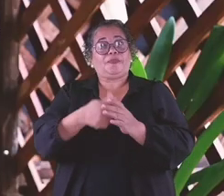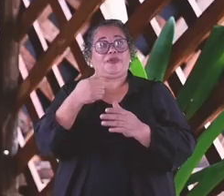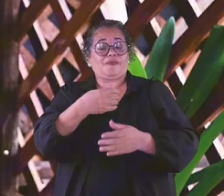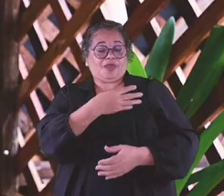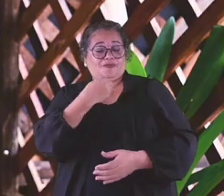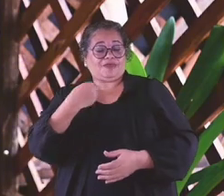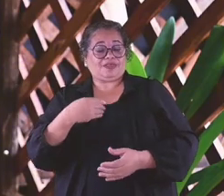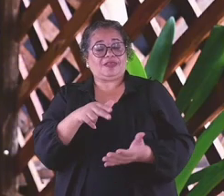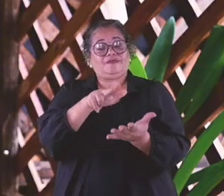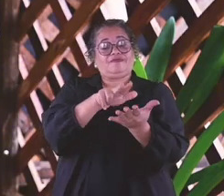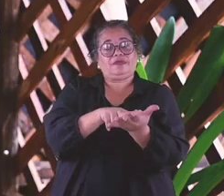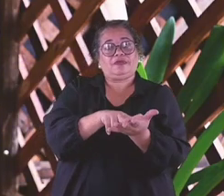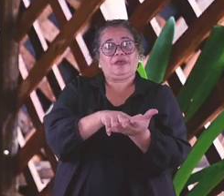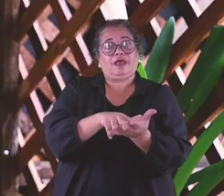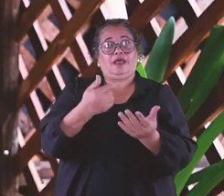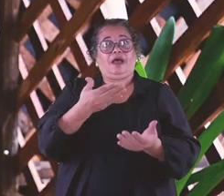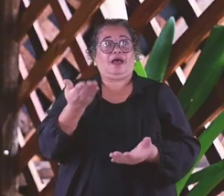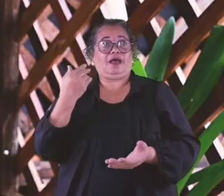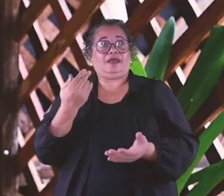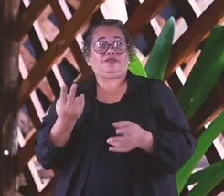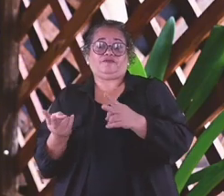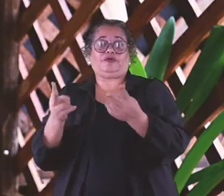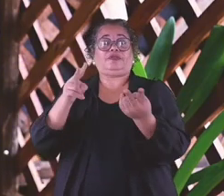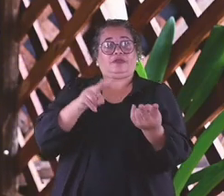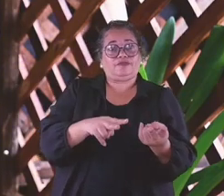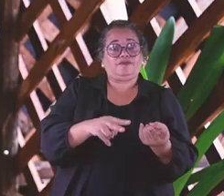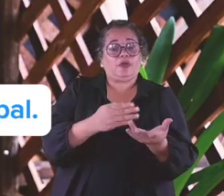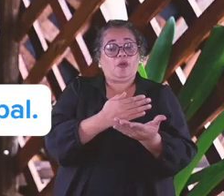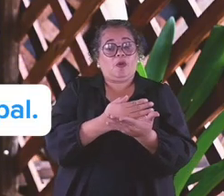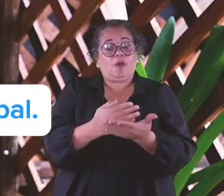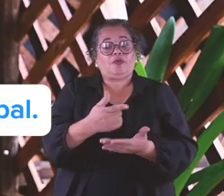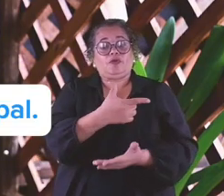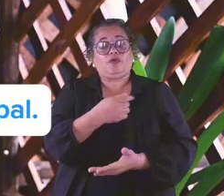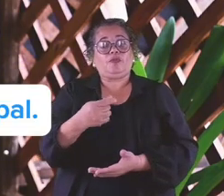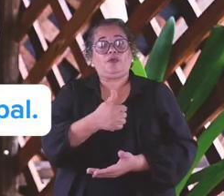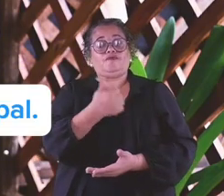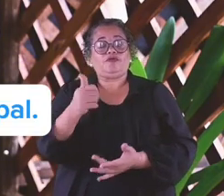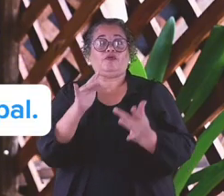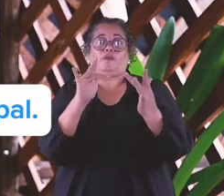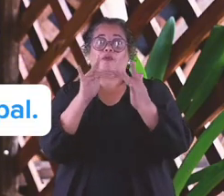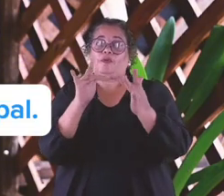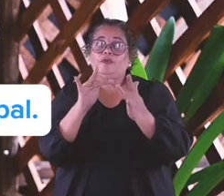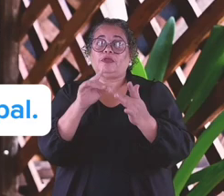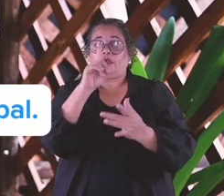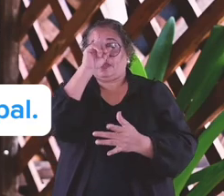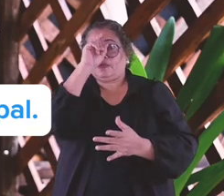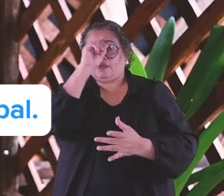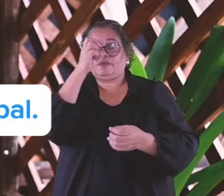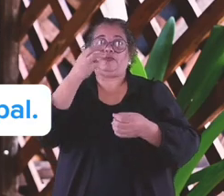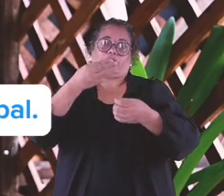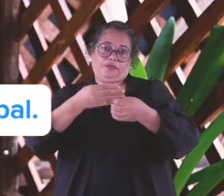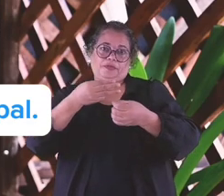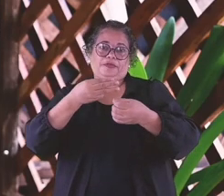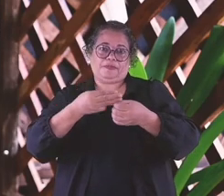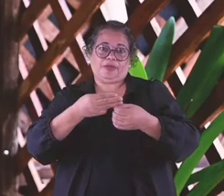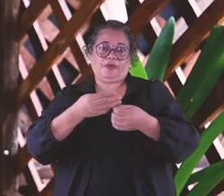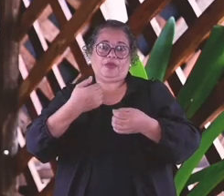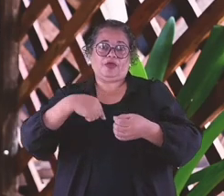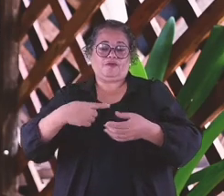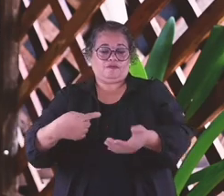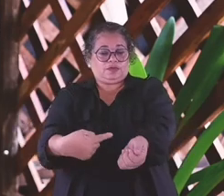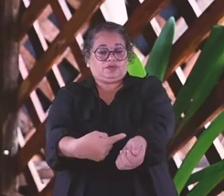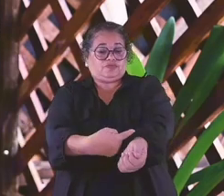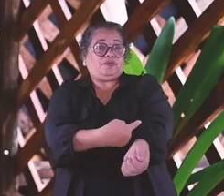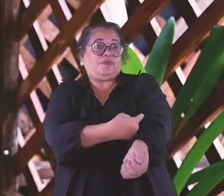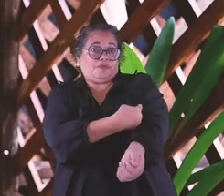que eu fiz lá, que eu estava internado em outra unidade do AI, eu fiz um exame lá. Começou ali a minha história no Hospital Municipal. Eu